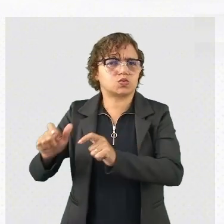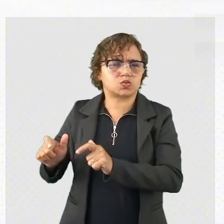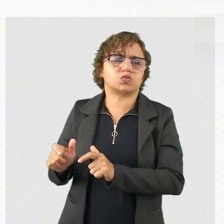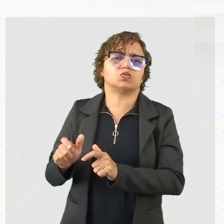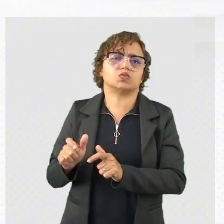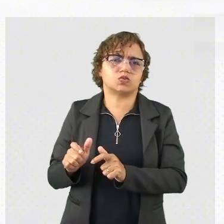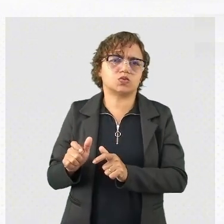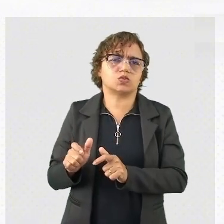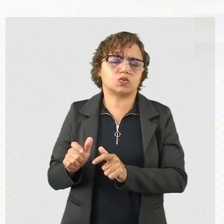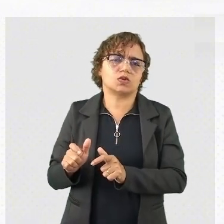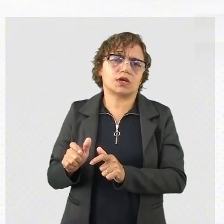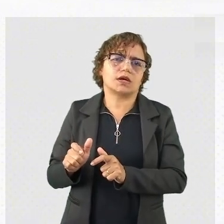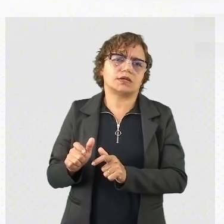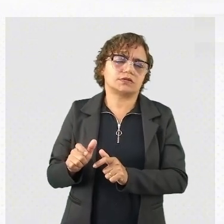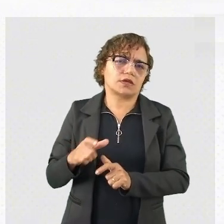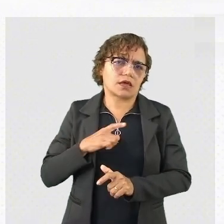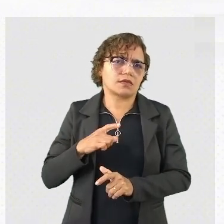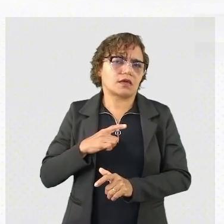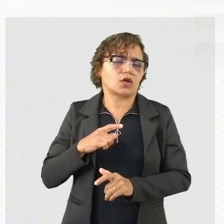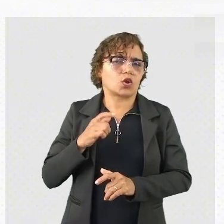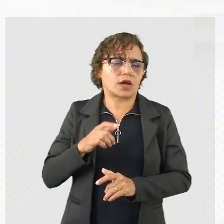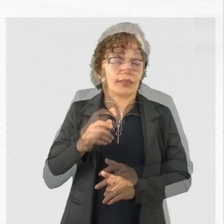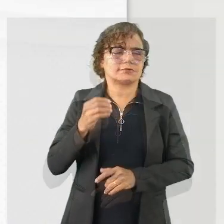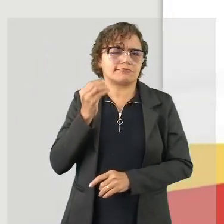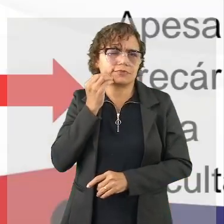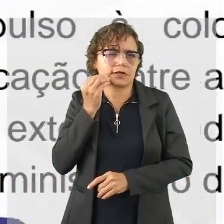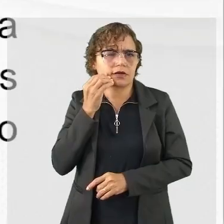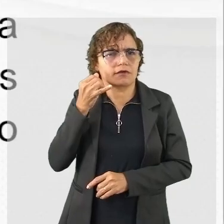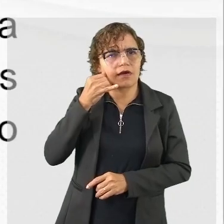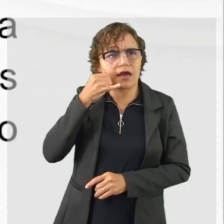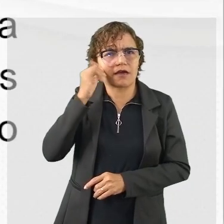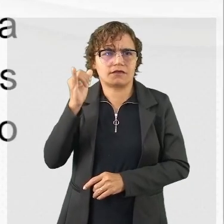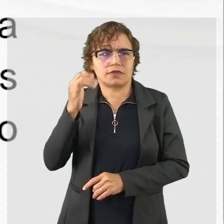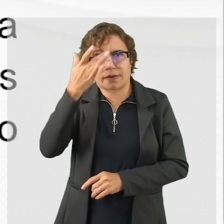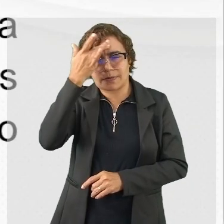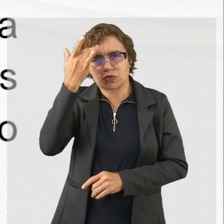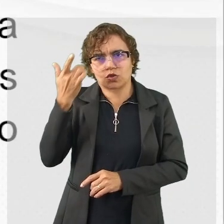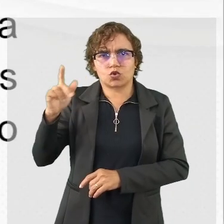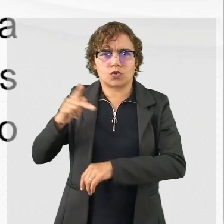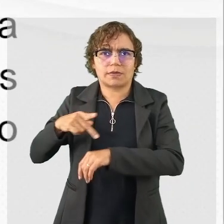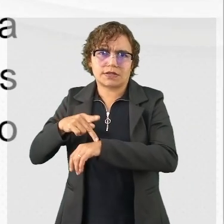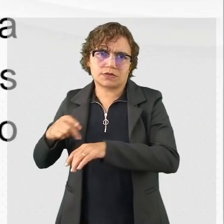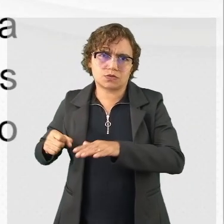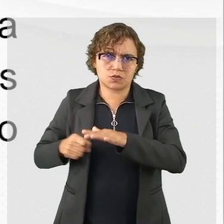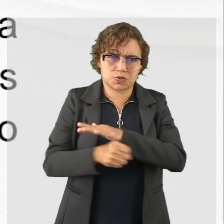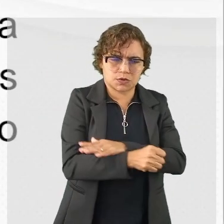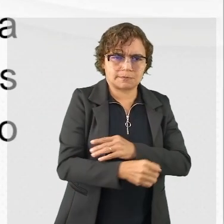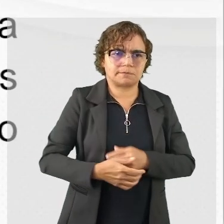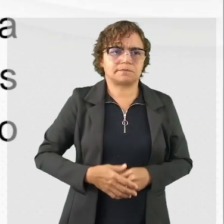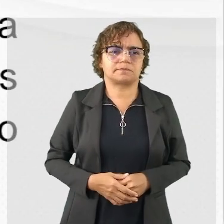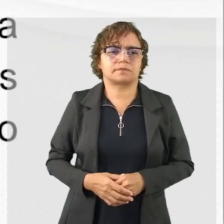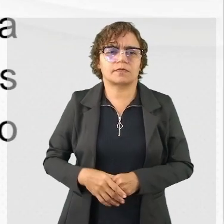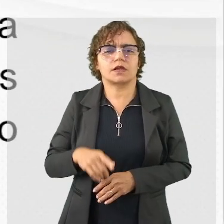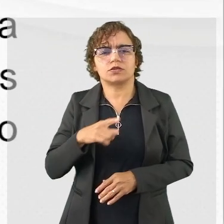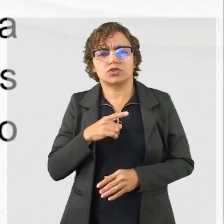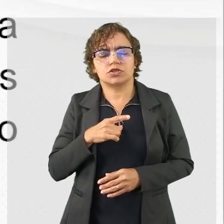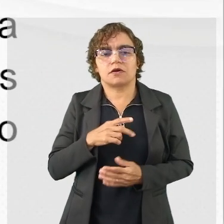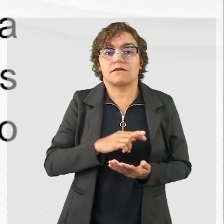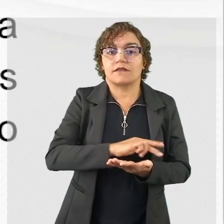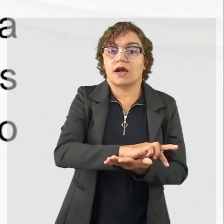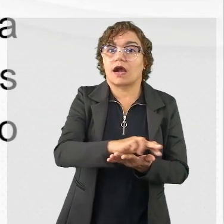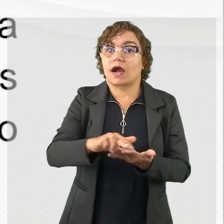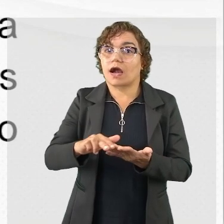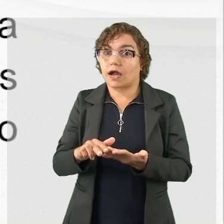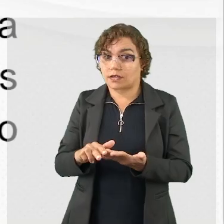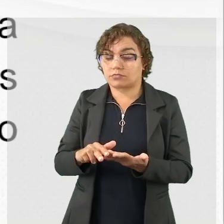a vinda de estrangeiros. Vamos para frente. A criação também de vários cargos desse governo.